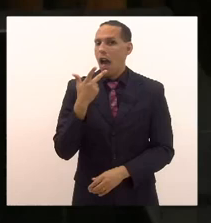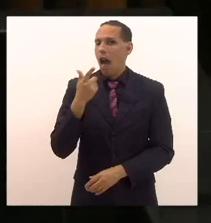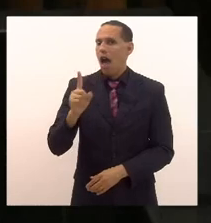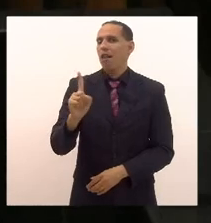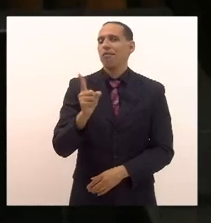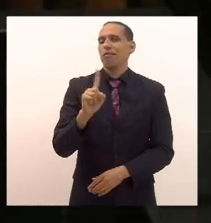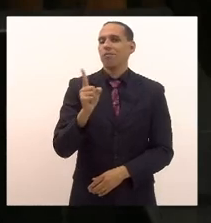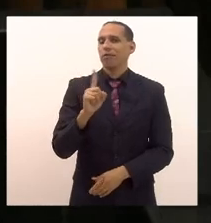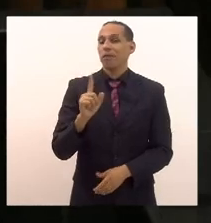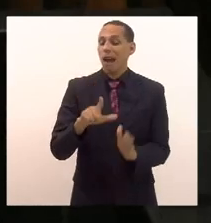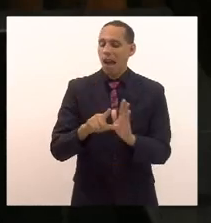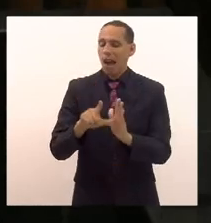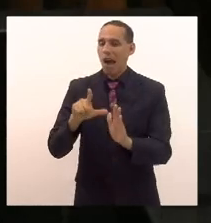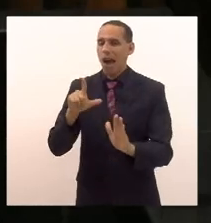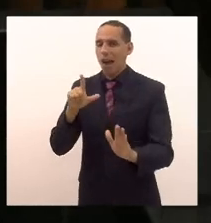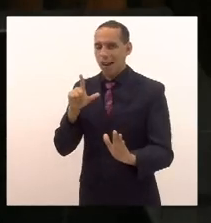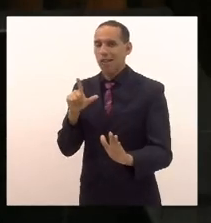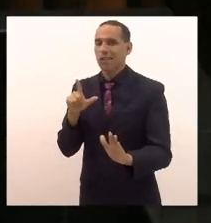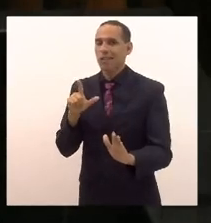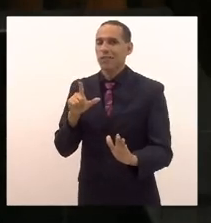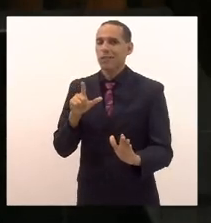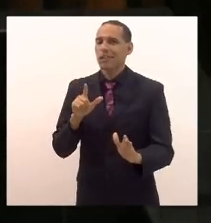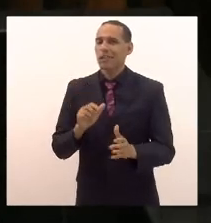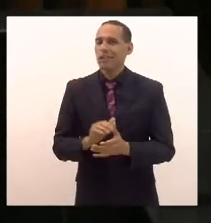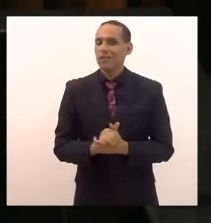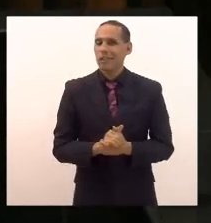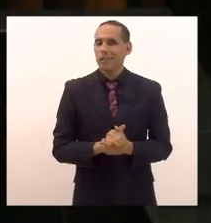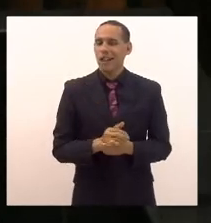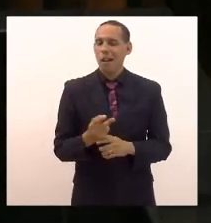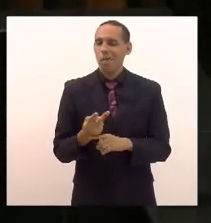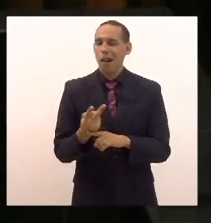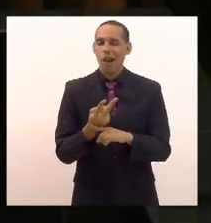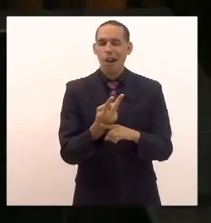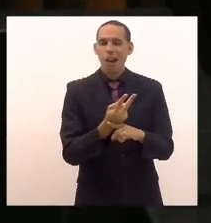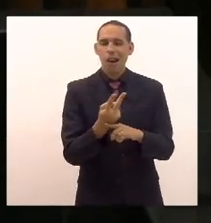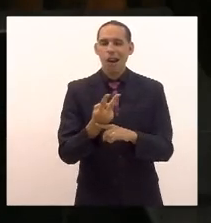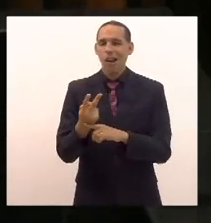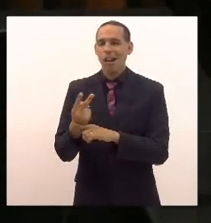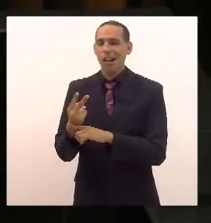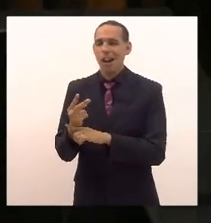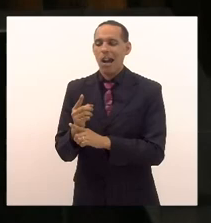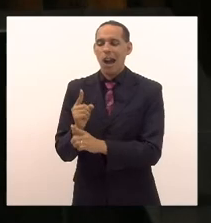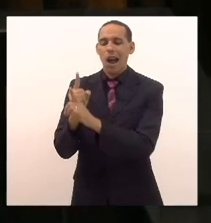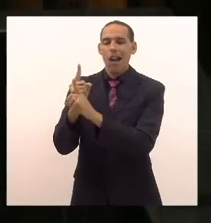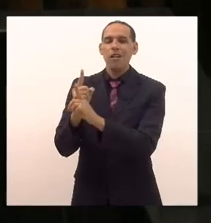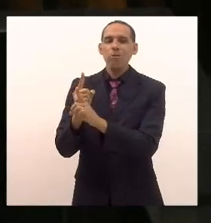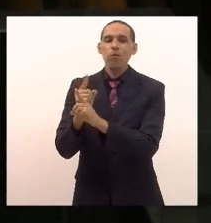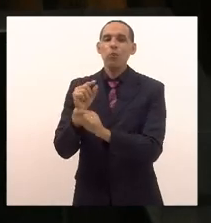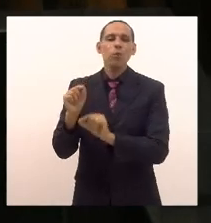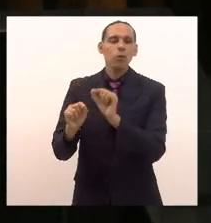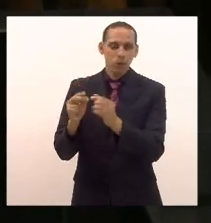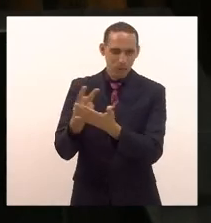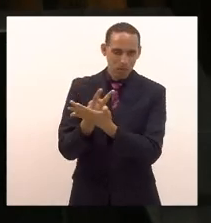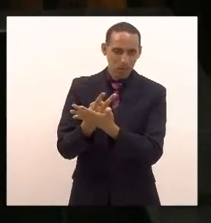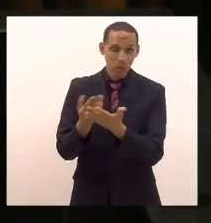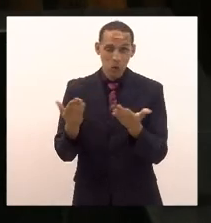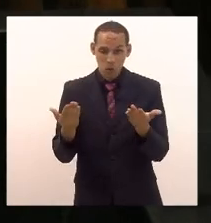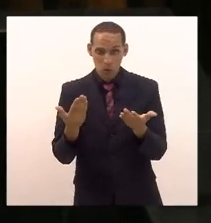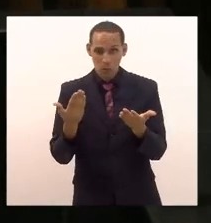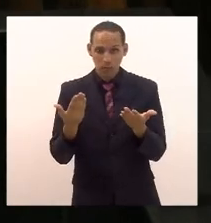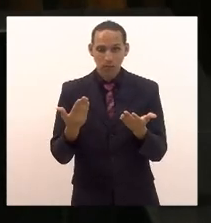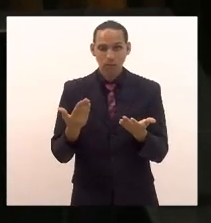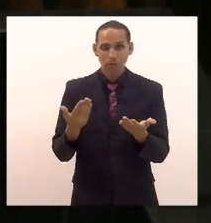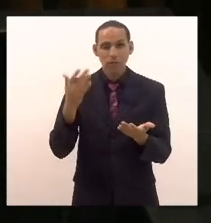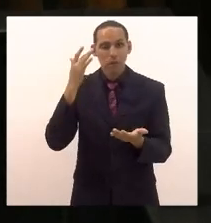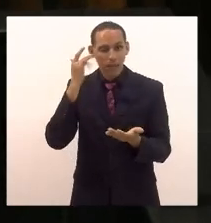pessoas sem antes vou procurar saber o que tá acontecendo Então vou hoje e